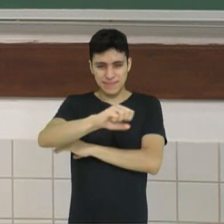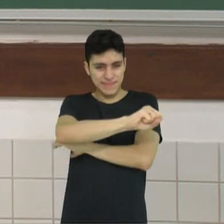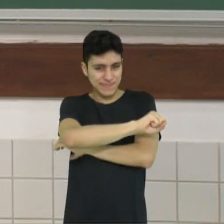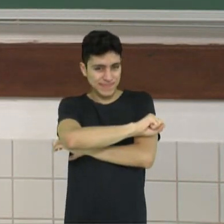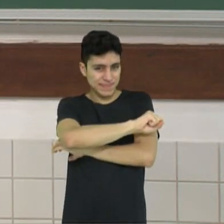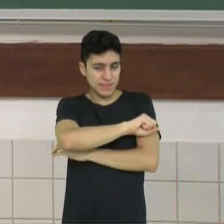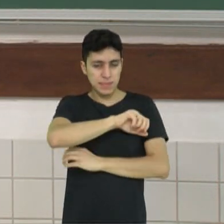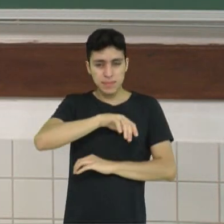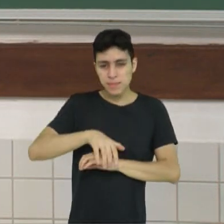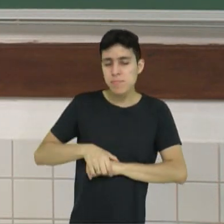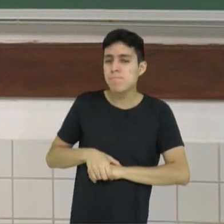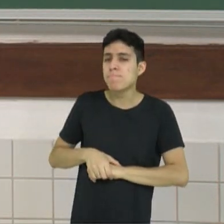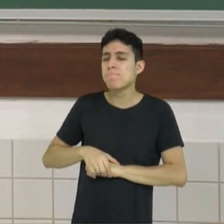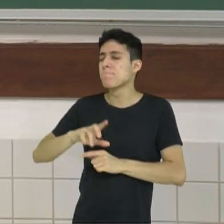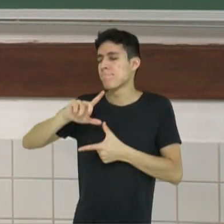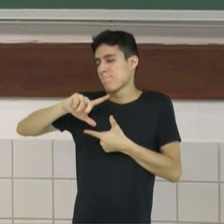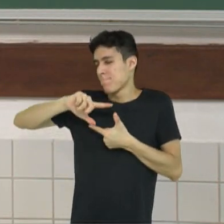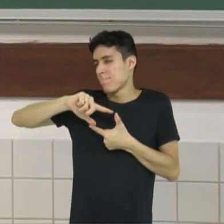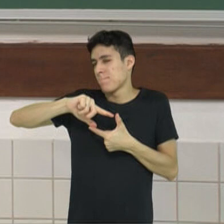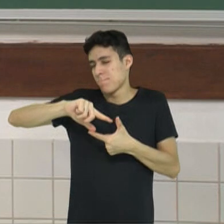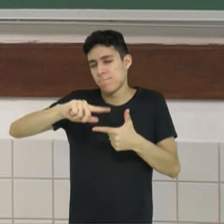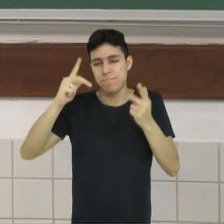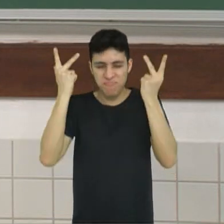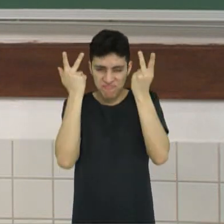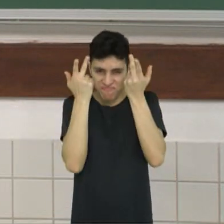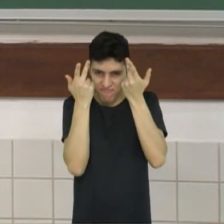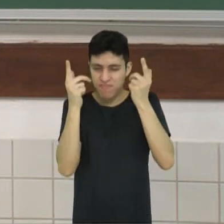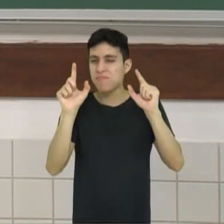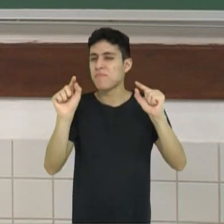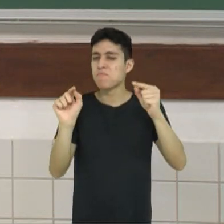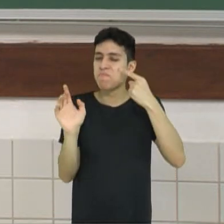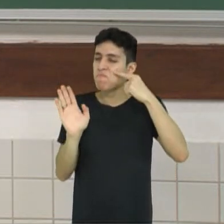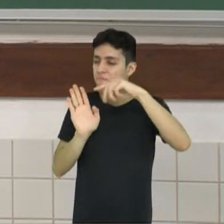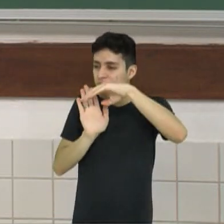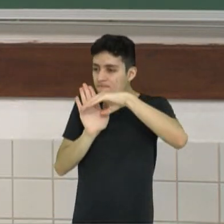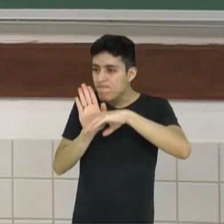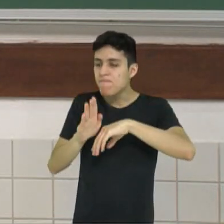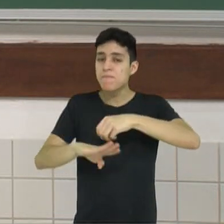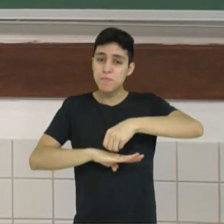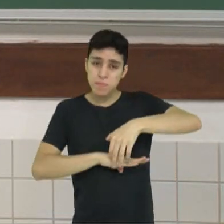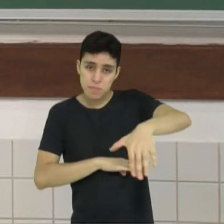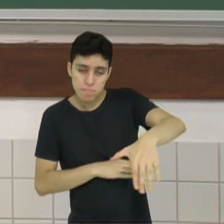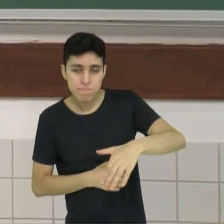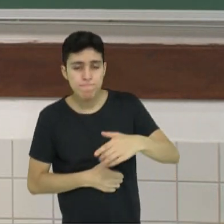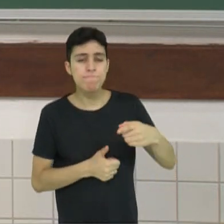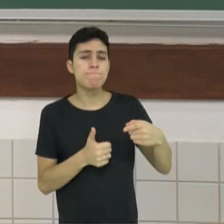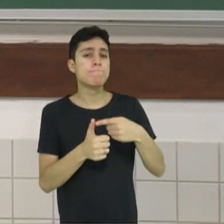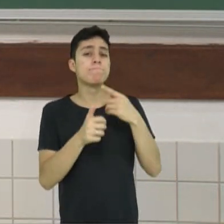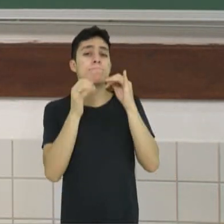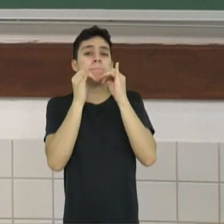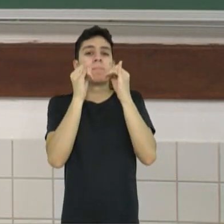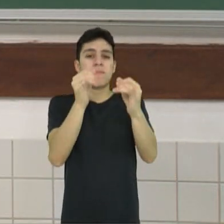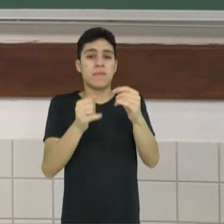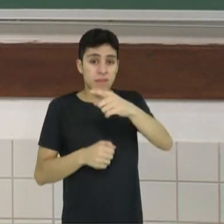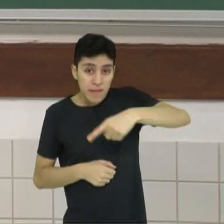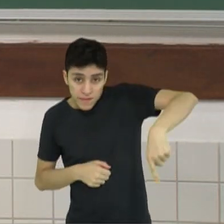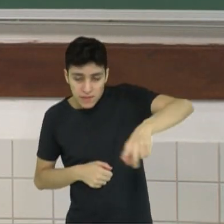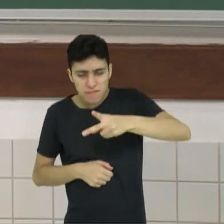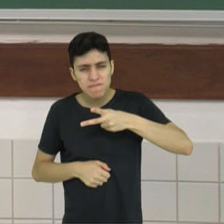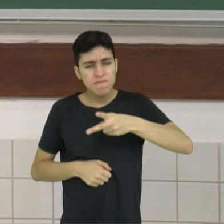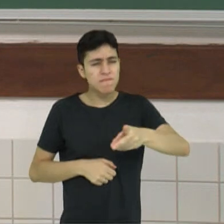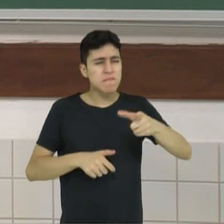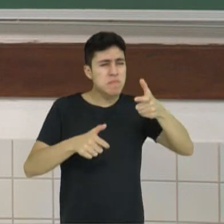E tradicionalmente, antes do objetivo e tema das aulas, vamos aos recados importantes. Primeiro recado importantíssimo, assista às aulas